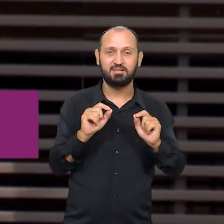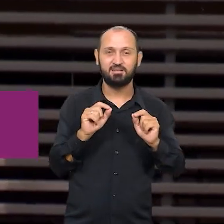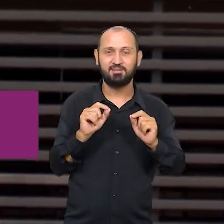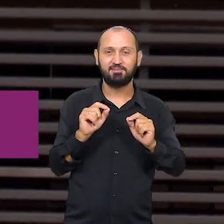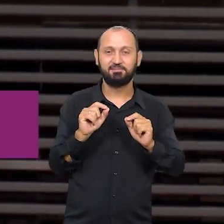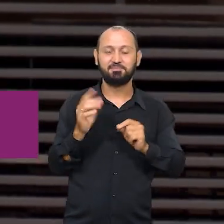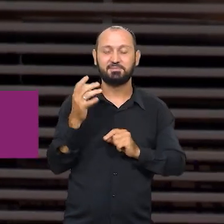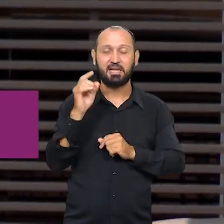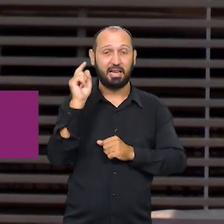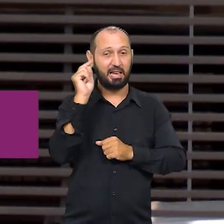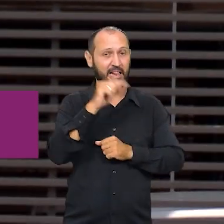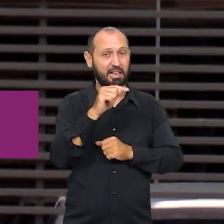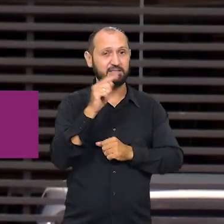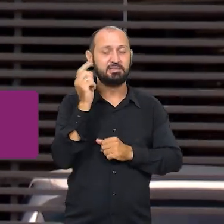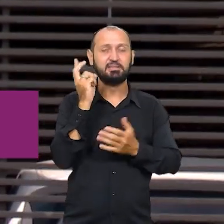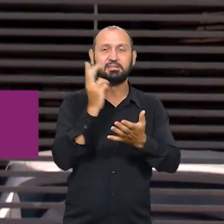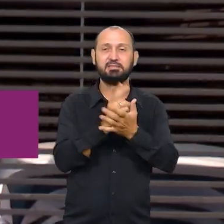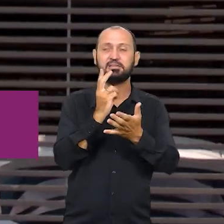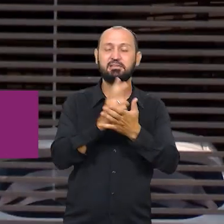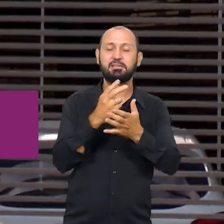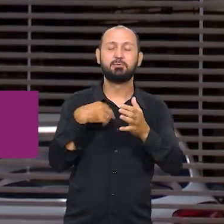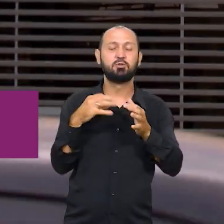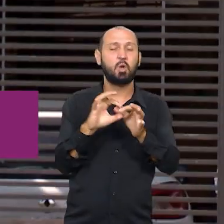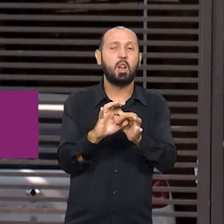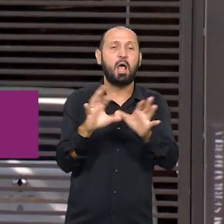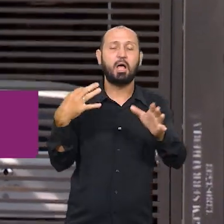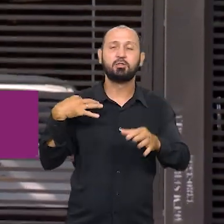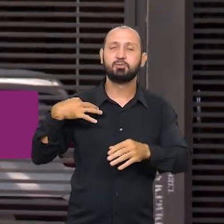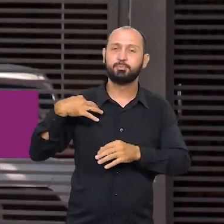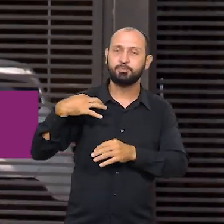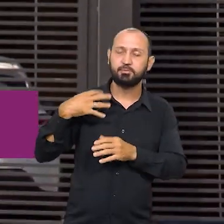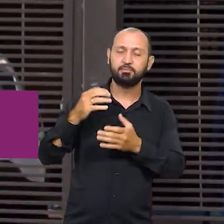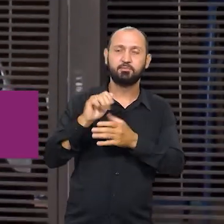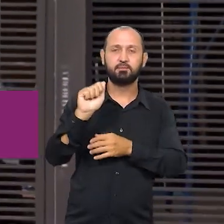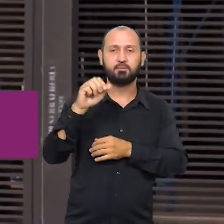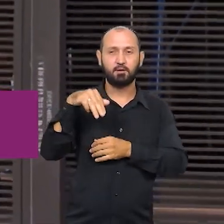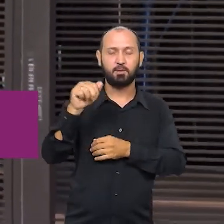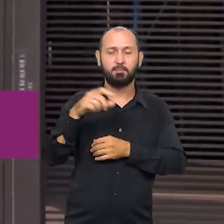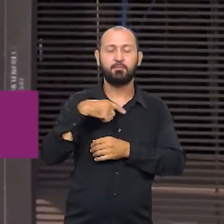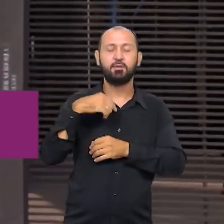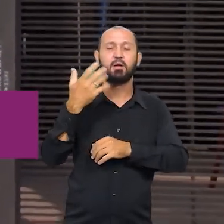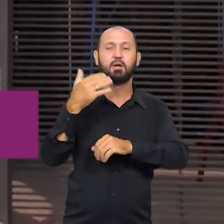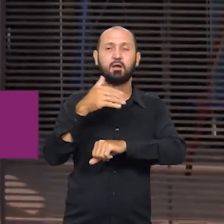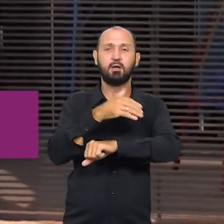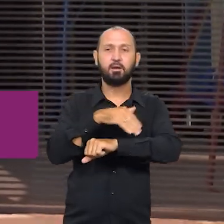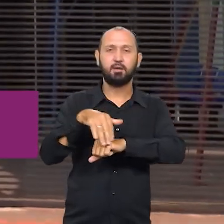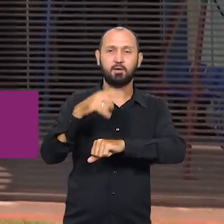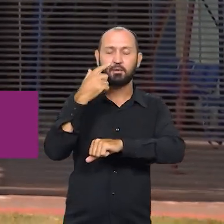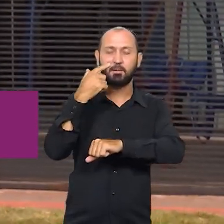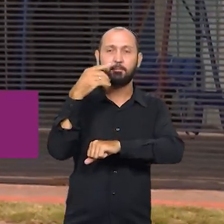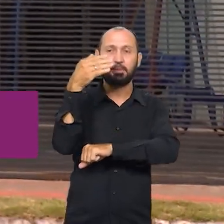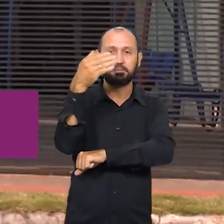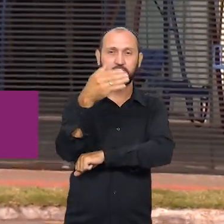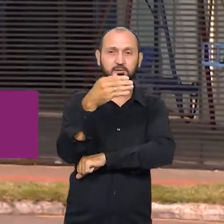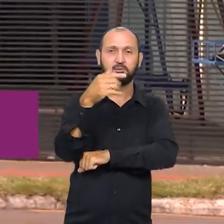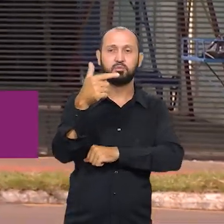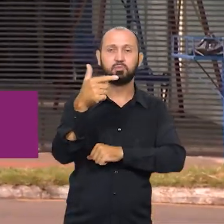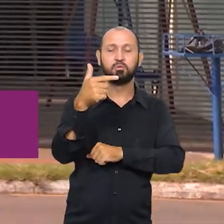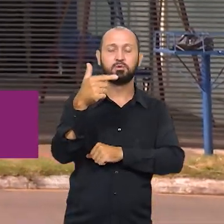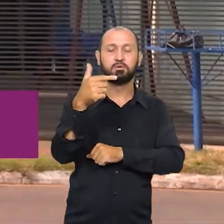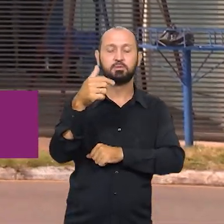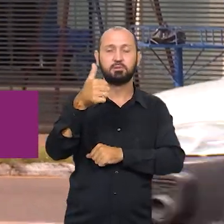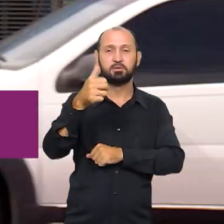gente sempre se coloca à disposição. A AMA fica situada ali na Avenida Bandeirantes,